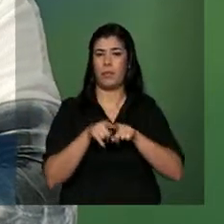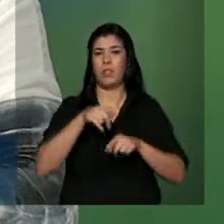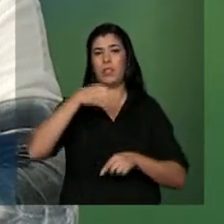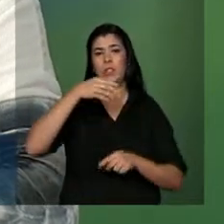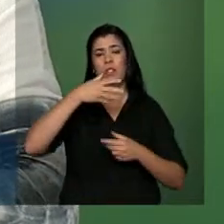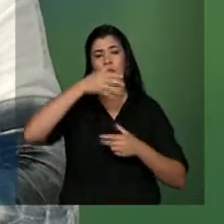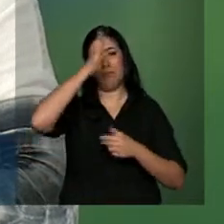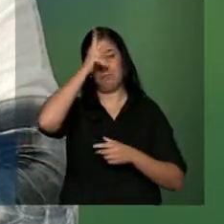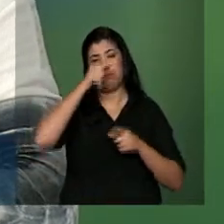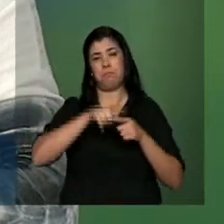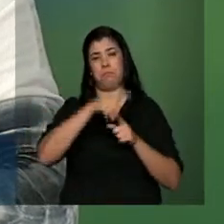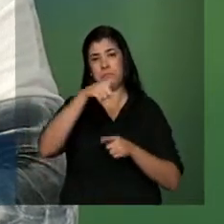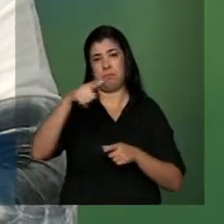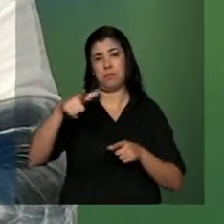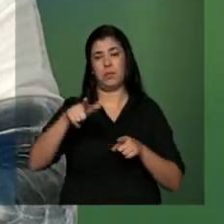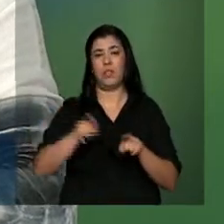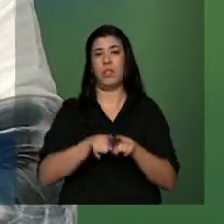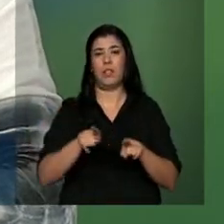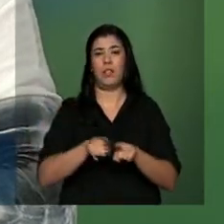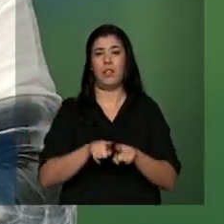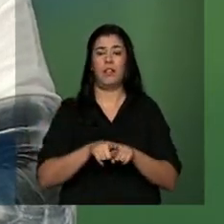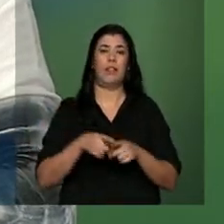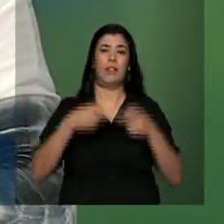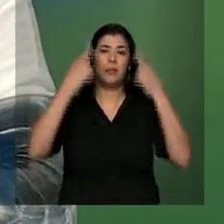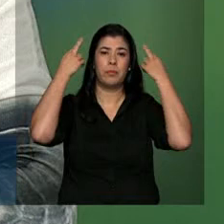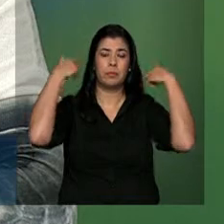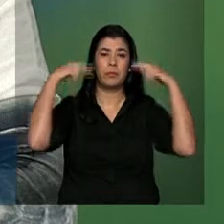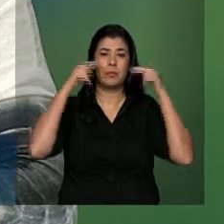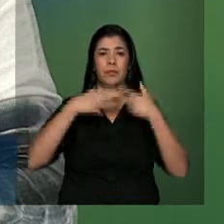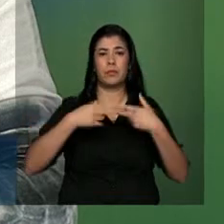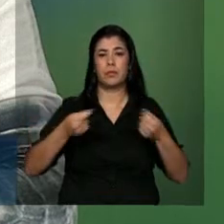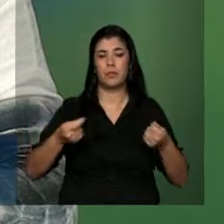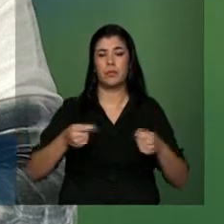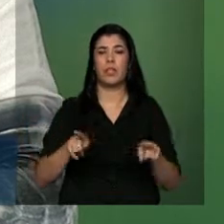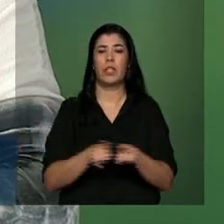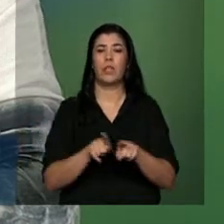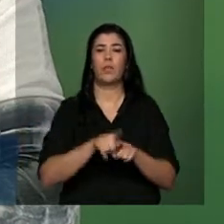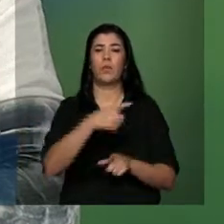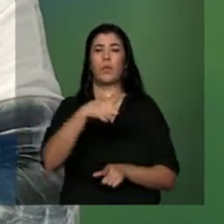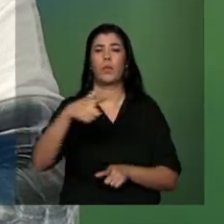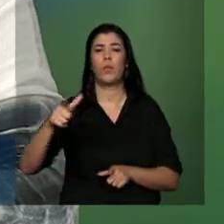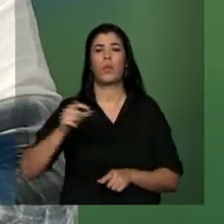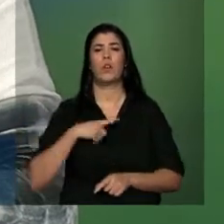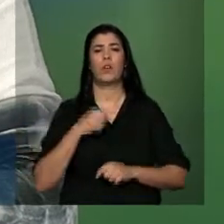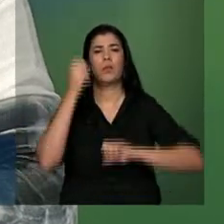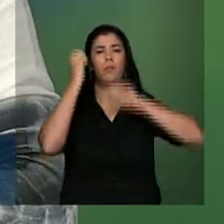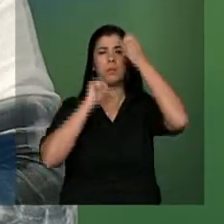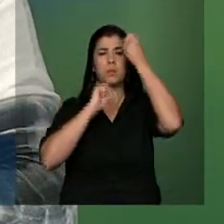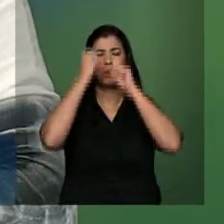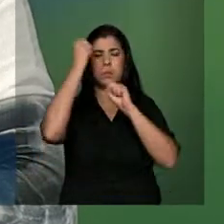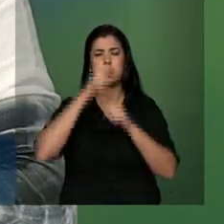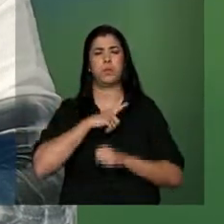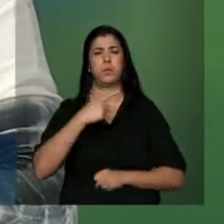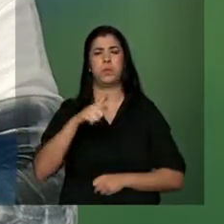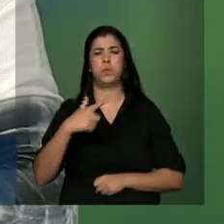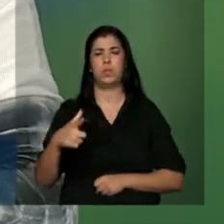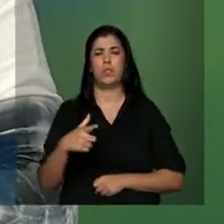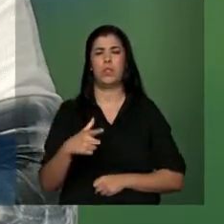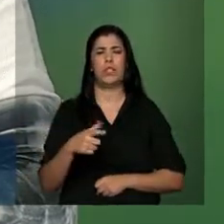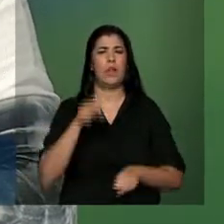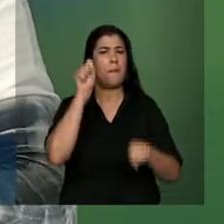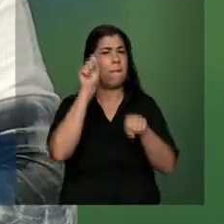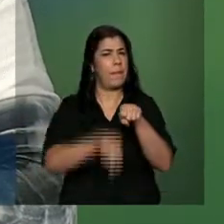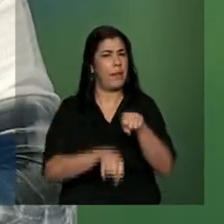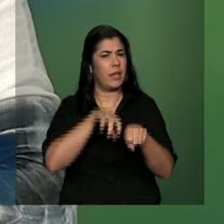Nas outras empresas, e equídeos, nas outras agroindústrias que não tenha abate, nós